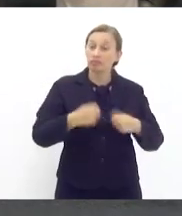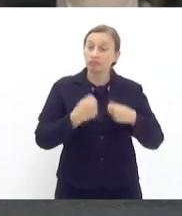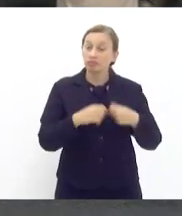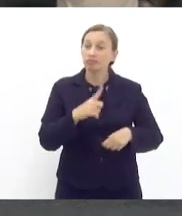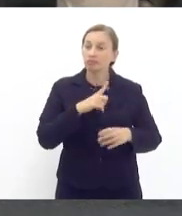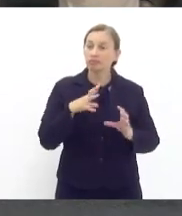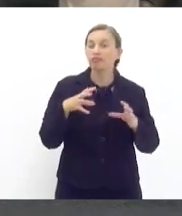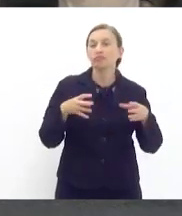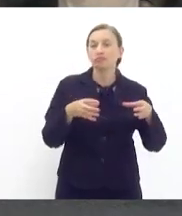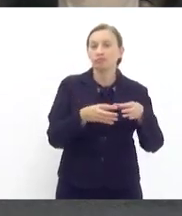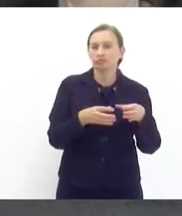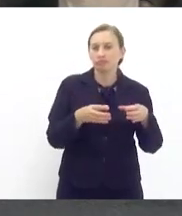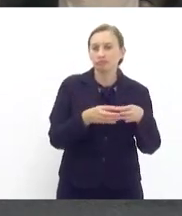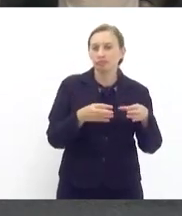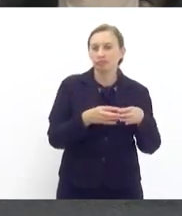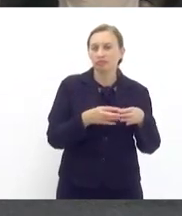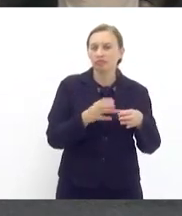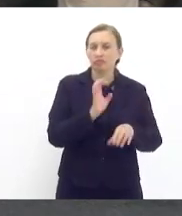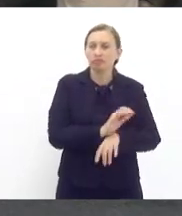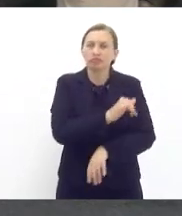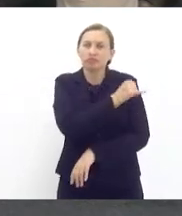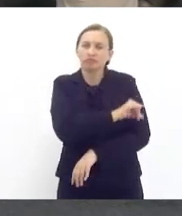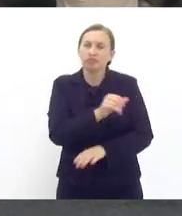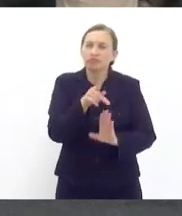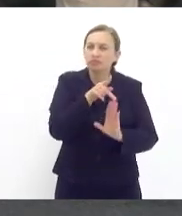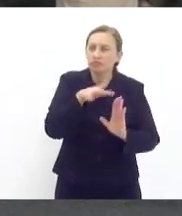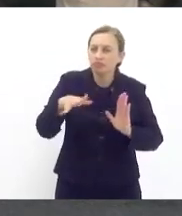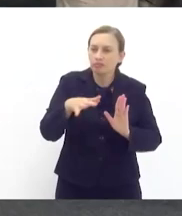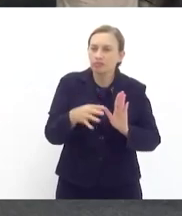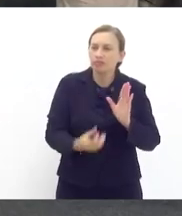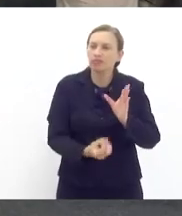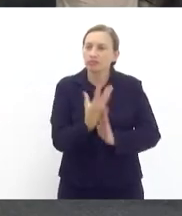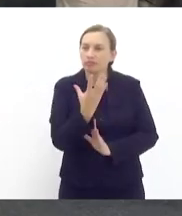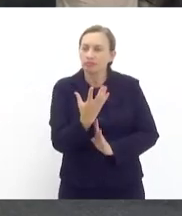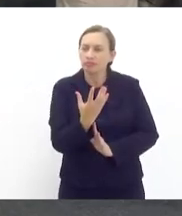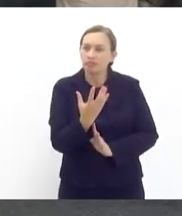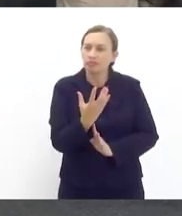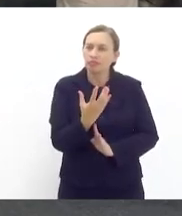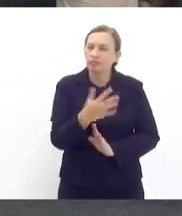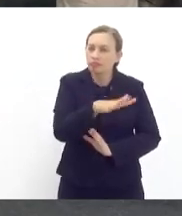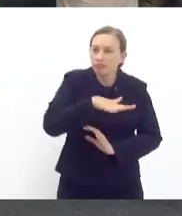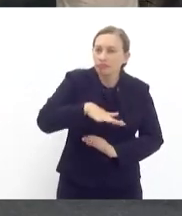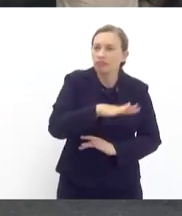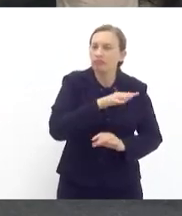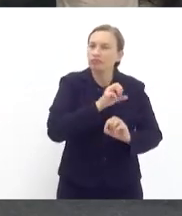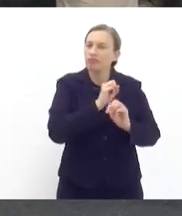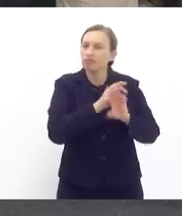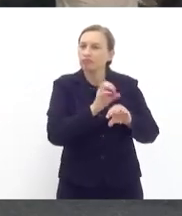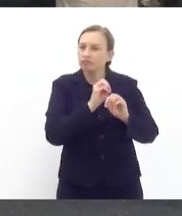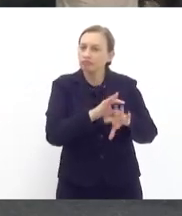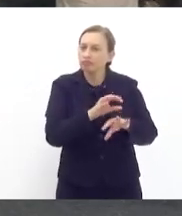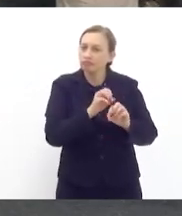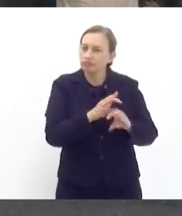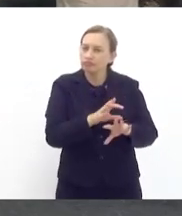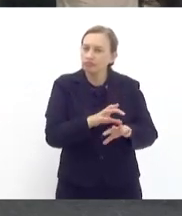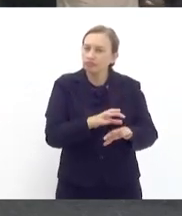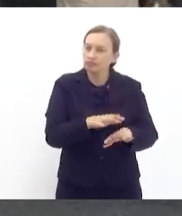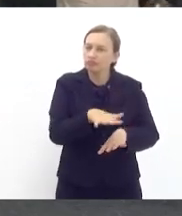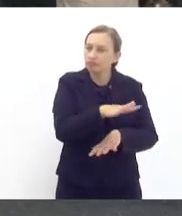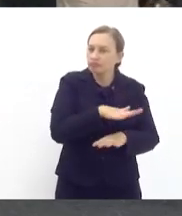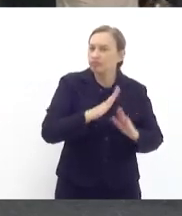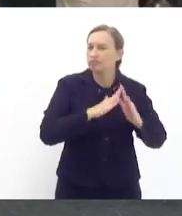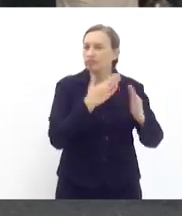unidade no estado do Rio de Janeiro ele criar um protocolo na área da educação que possa fazer com que o ambiente